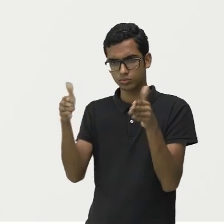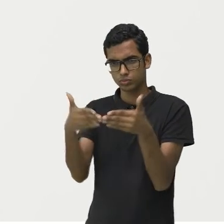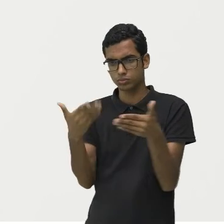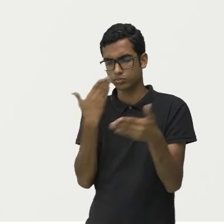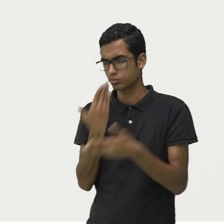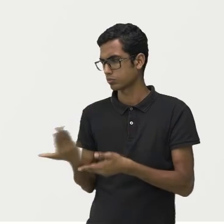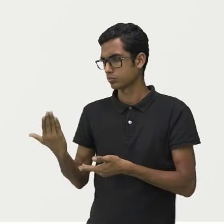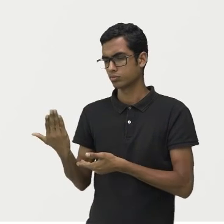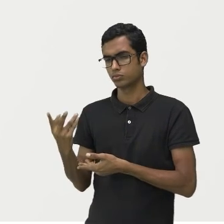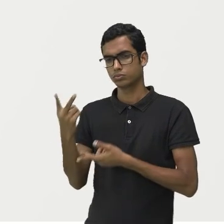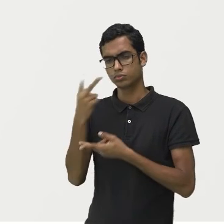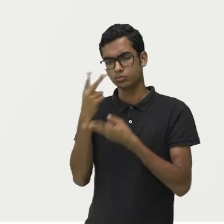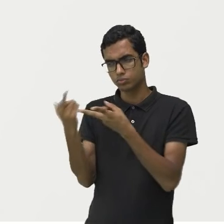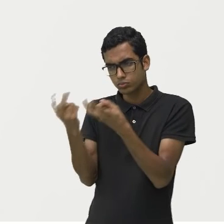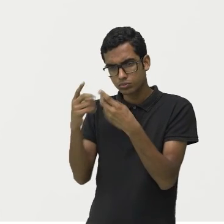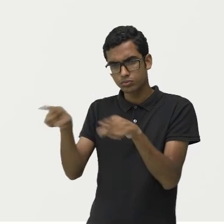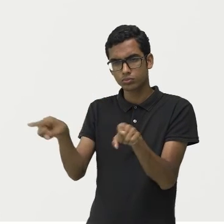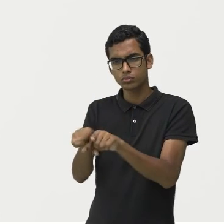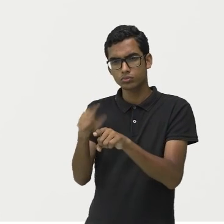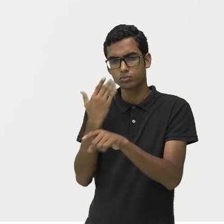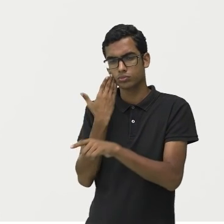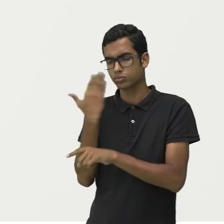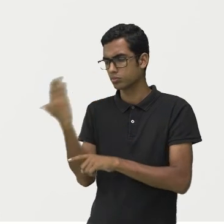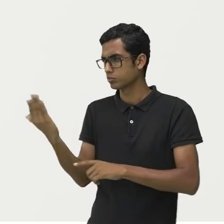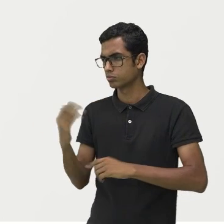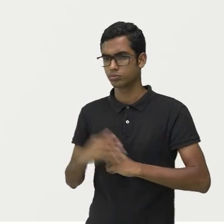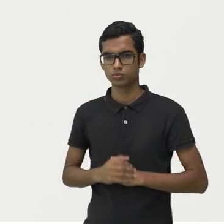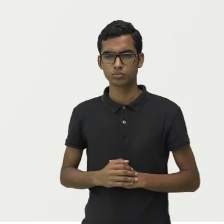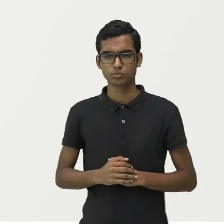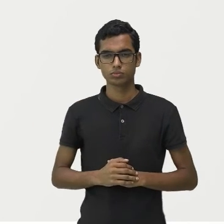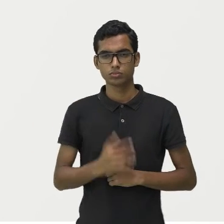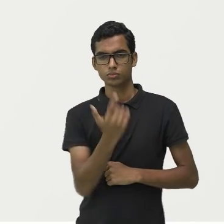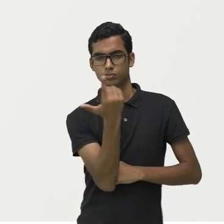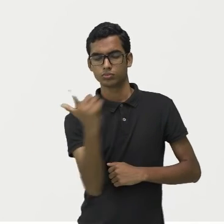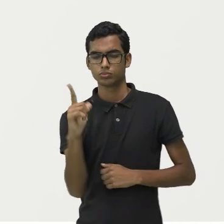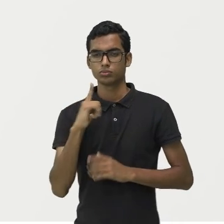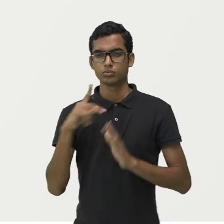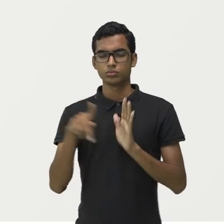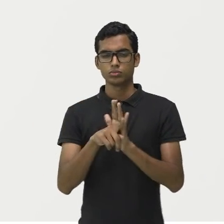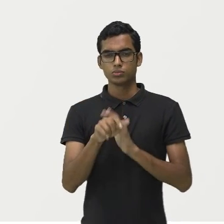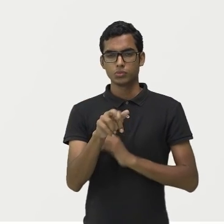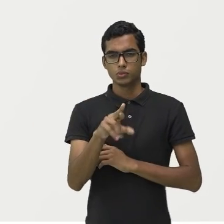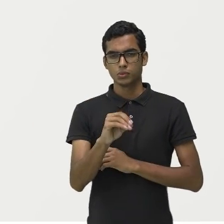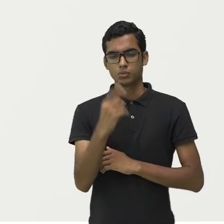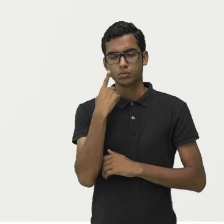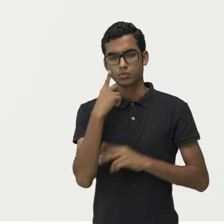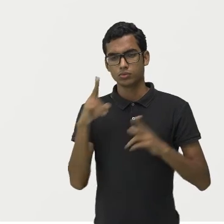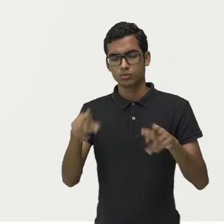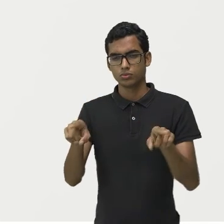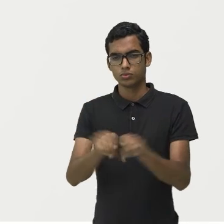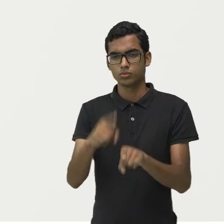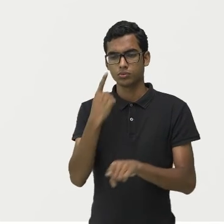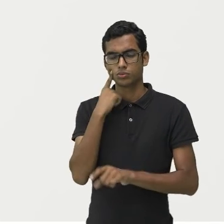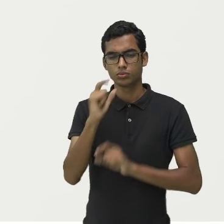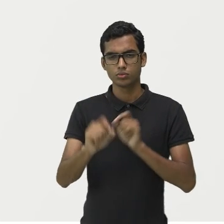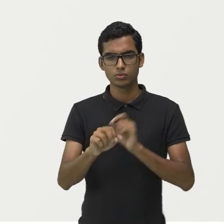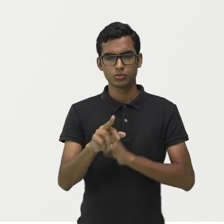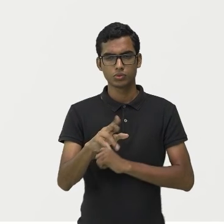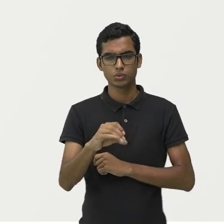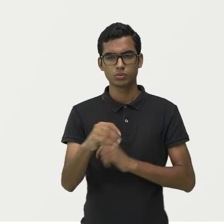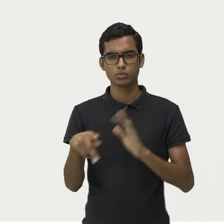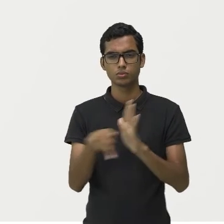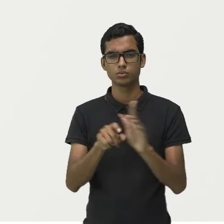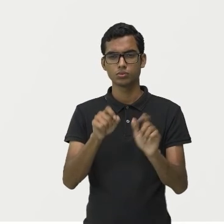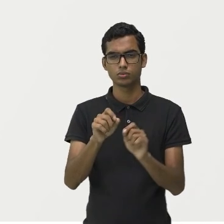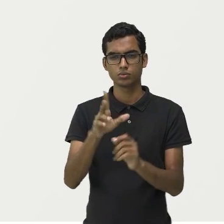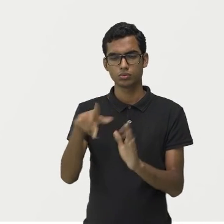veja que ele passa aqui, ó, nesse ponto. E aí o outro raio que vai passar pelo mesmo ponto é aquele raio que incide sobre